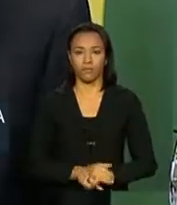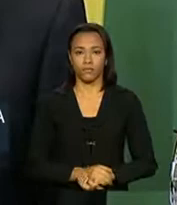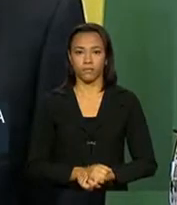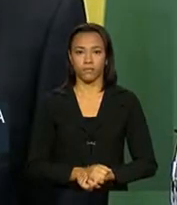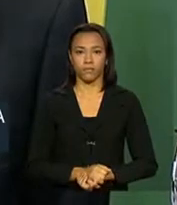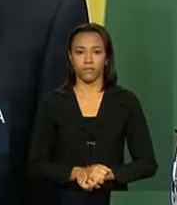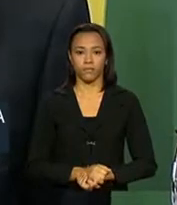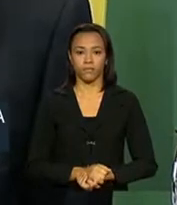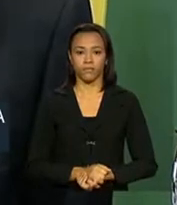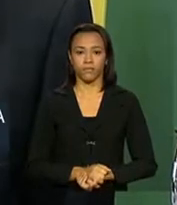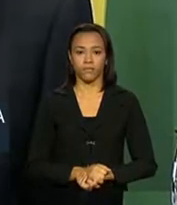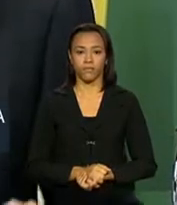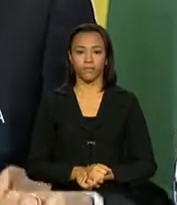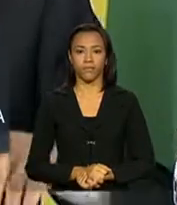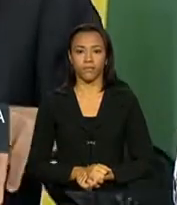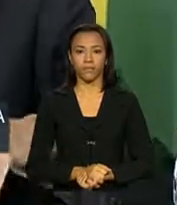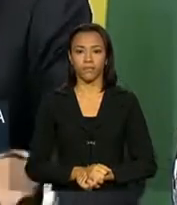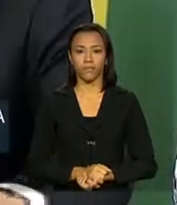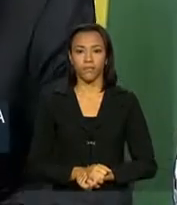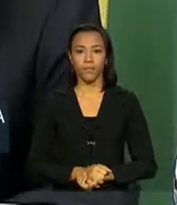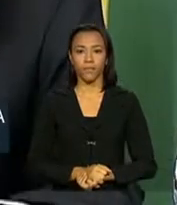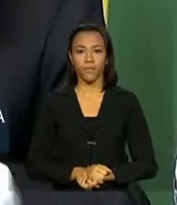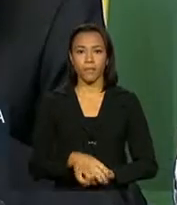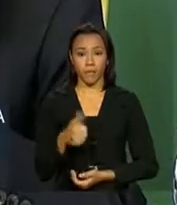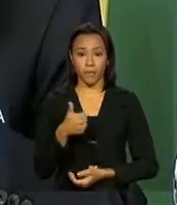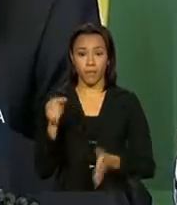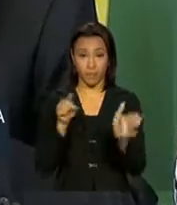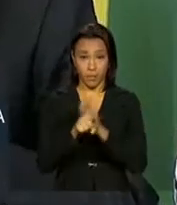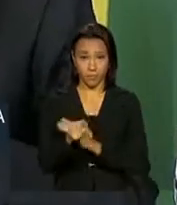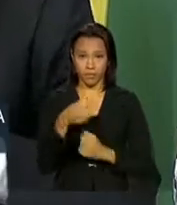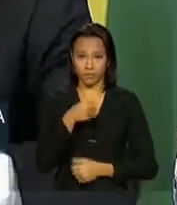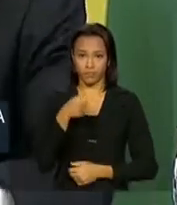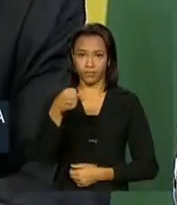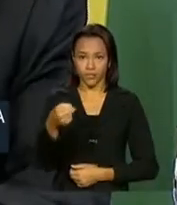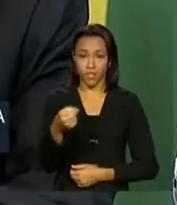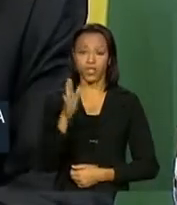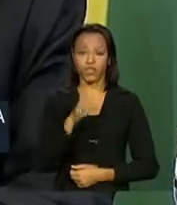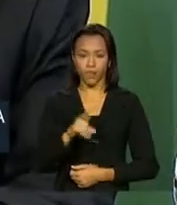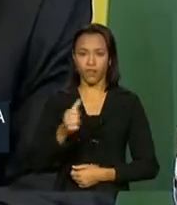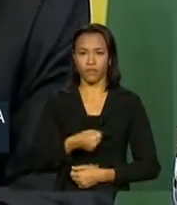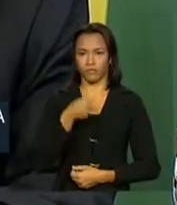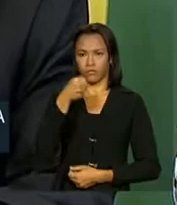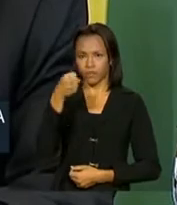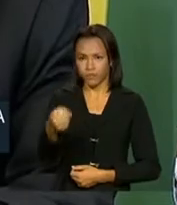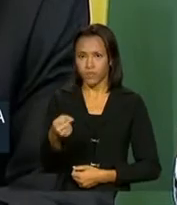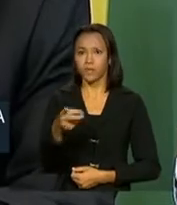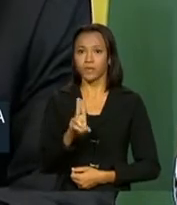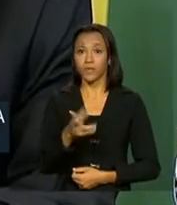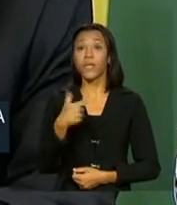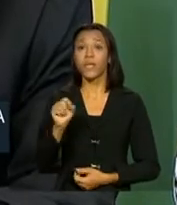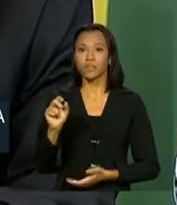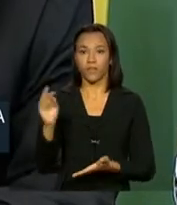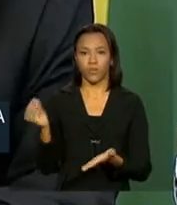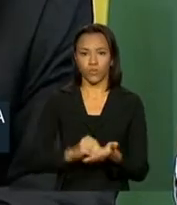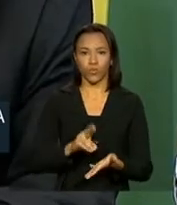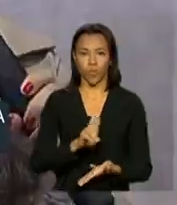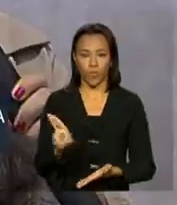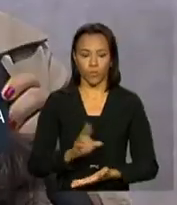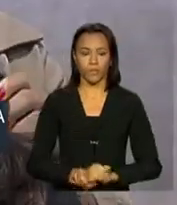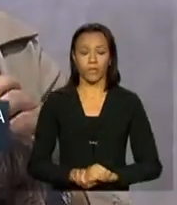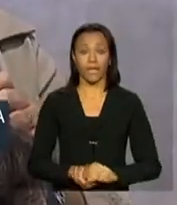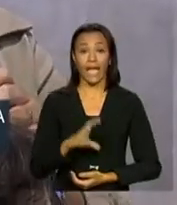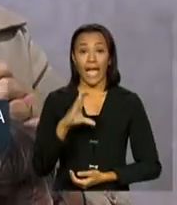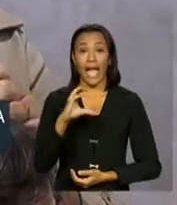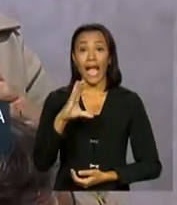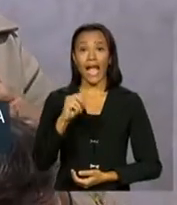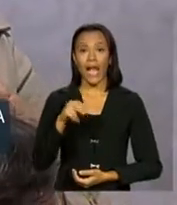Não, primeira pergunta aqui, por favor. A pergunta é o microfone. Nós vamos entregar o microfone a quem estiver inscrito. Ok. Carolina Monteiro,